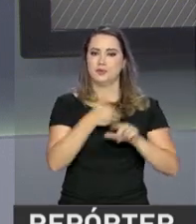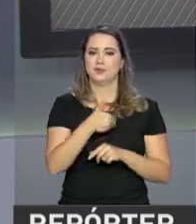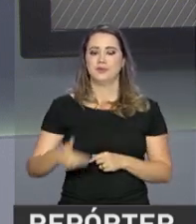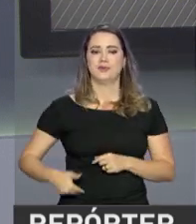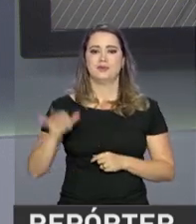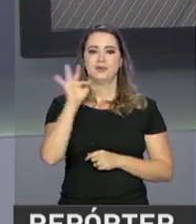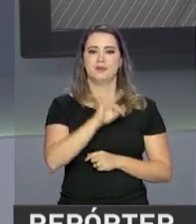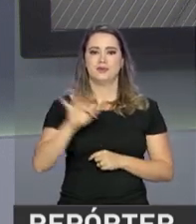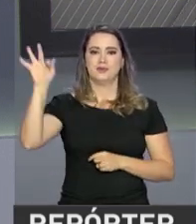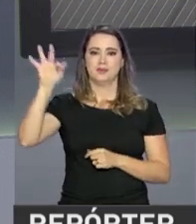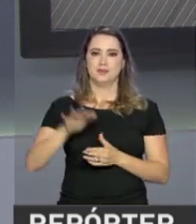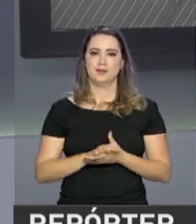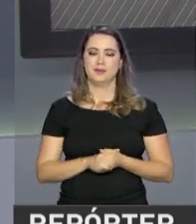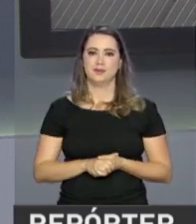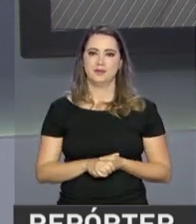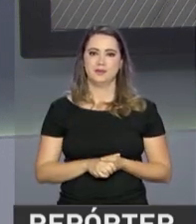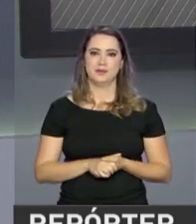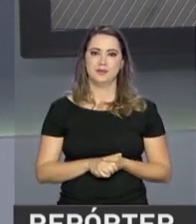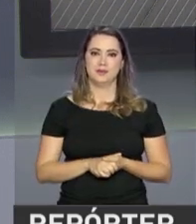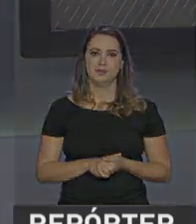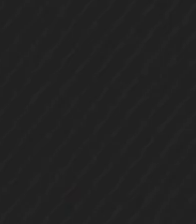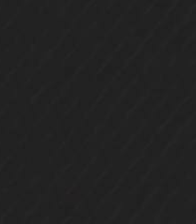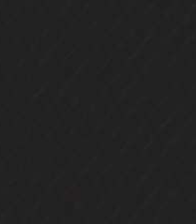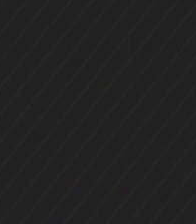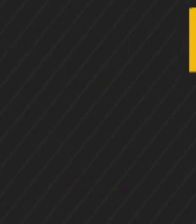nbr a tv do governo federal